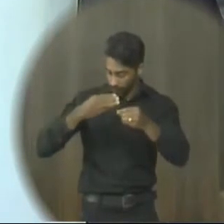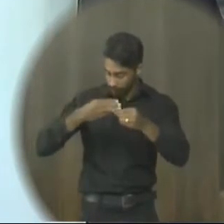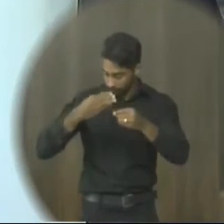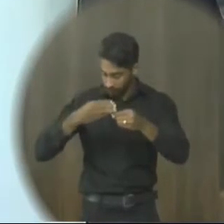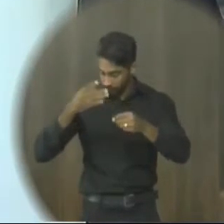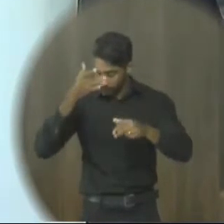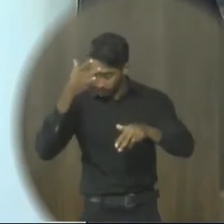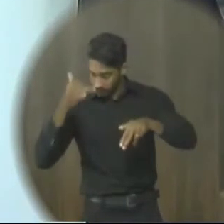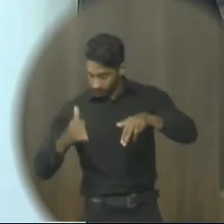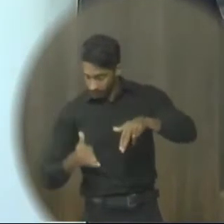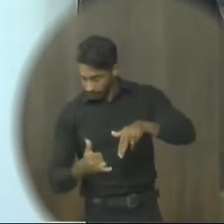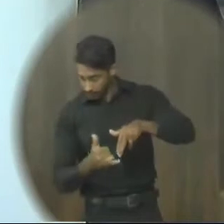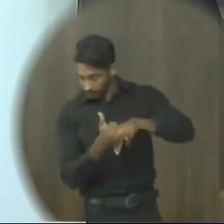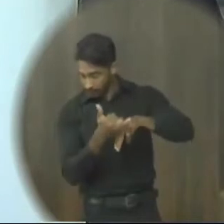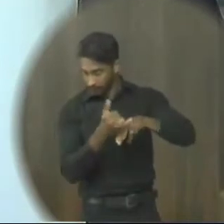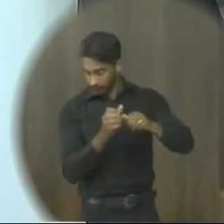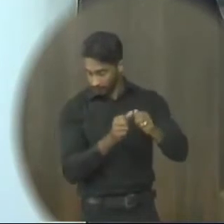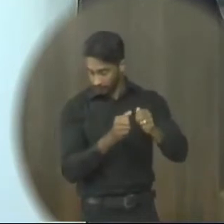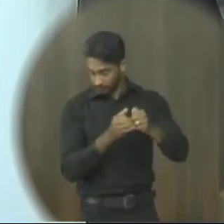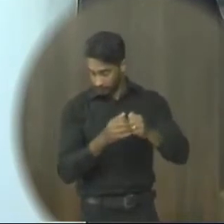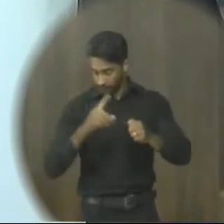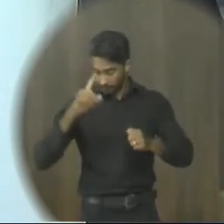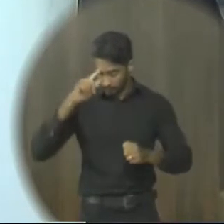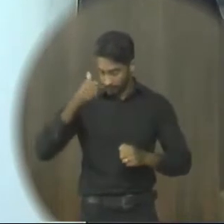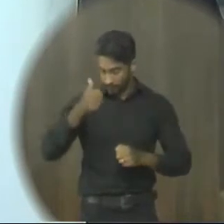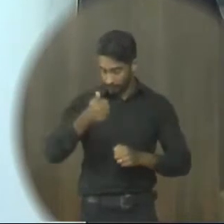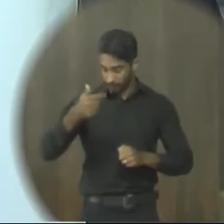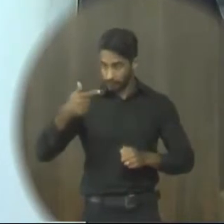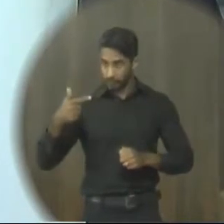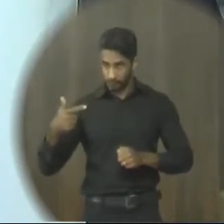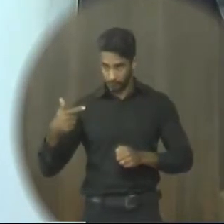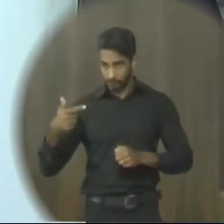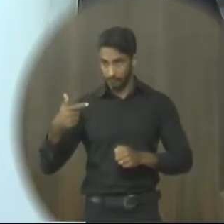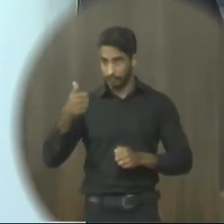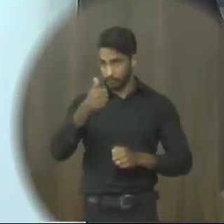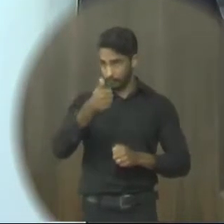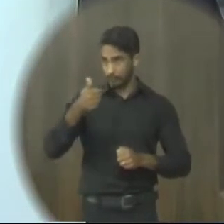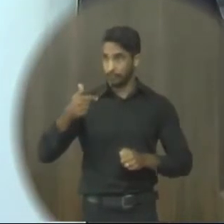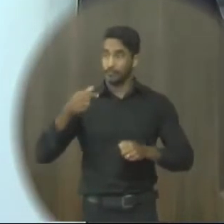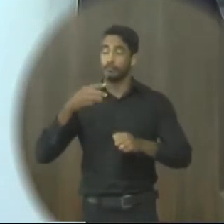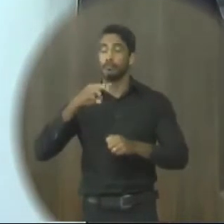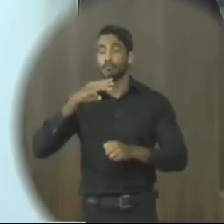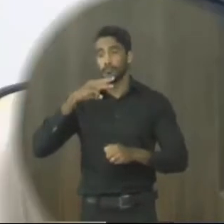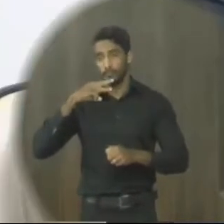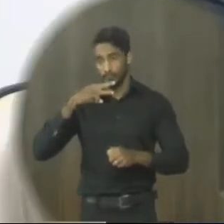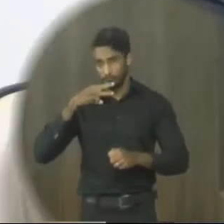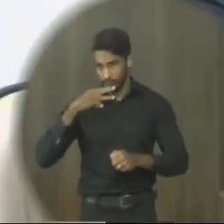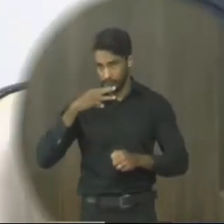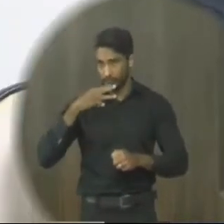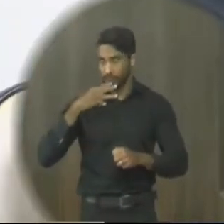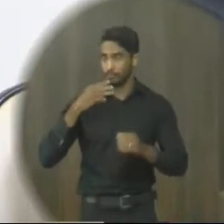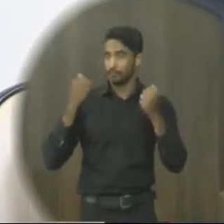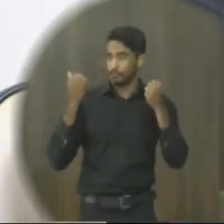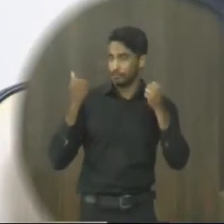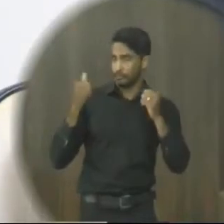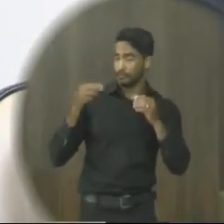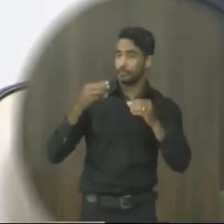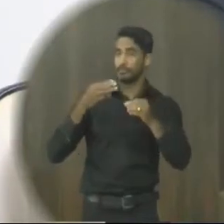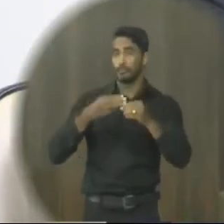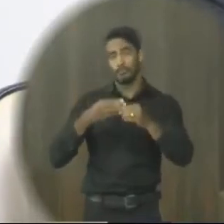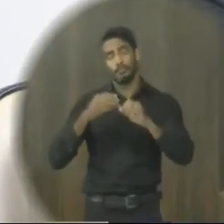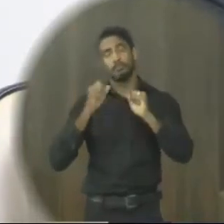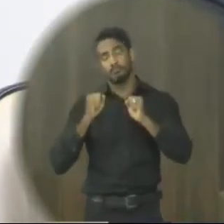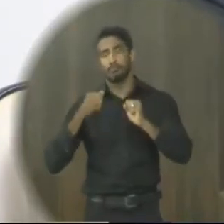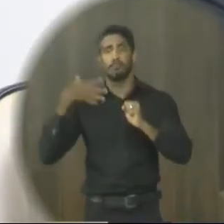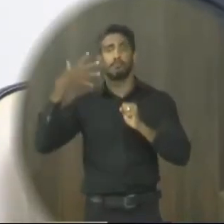da Covid-19, dia 12 de março, foi a primeira morte do Covid. Para comemorar, o município pode fazer